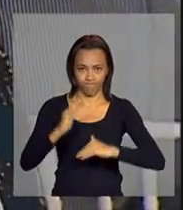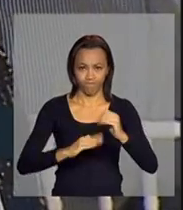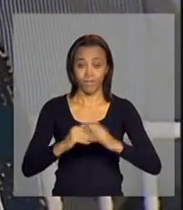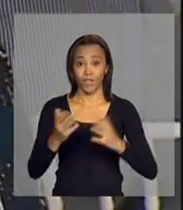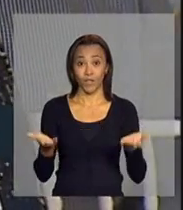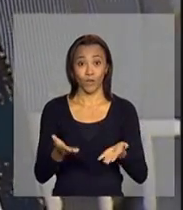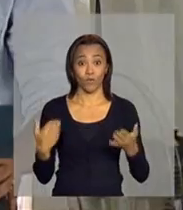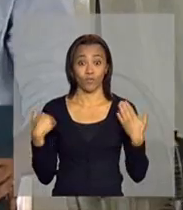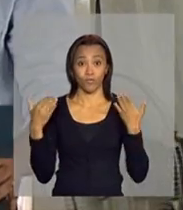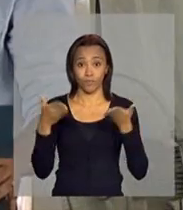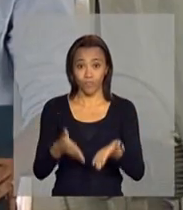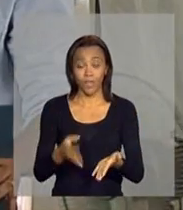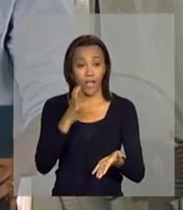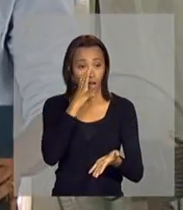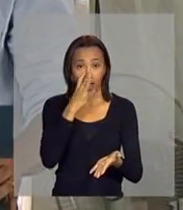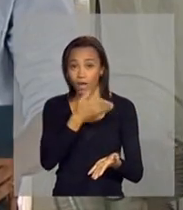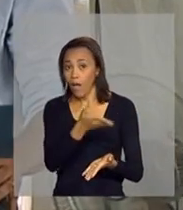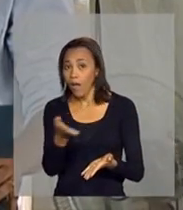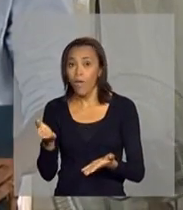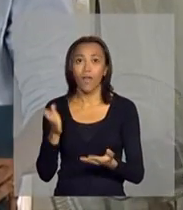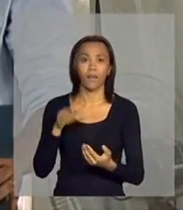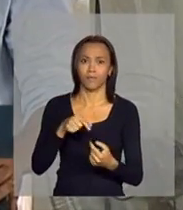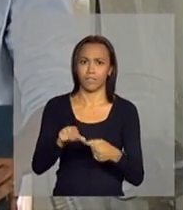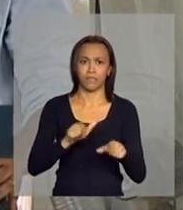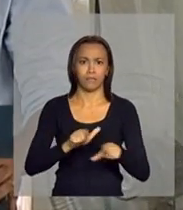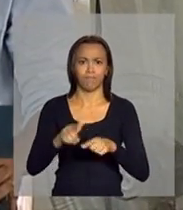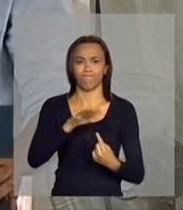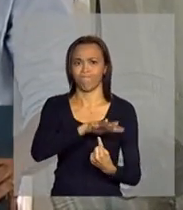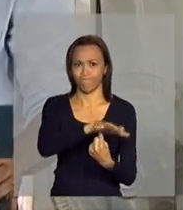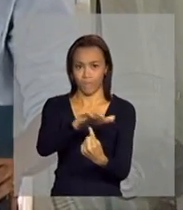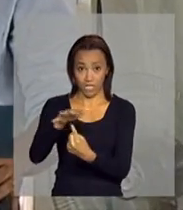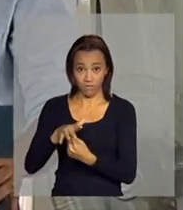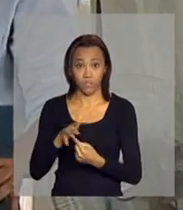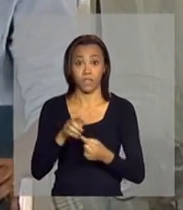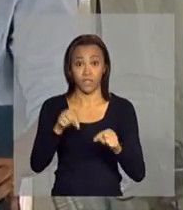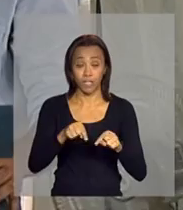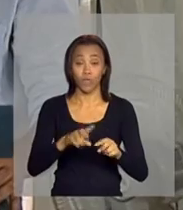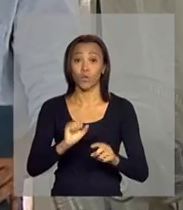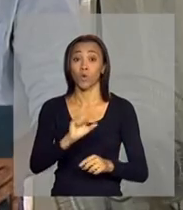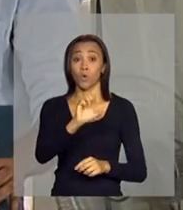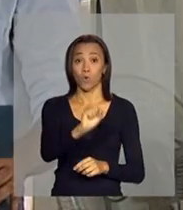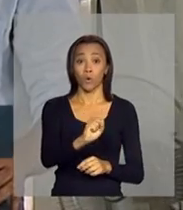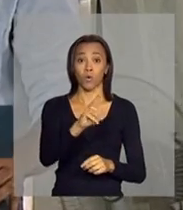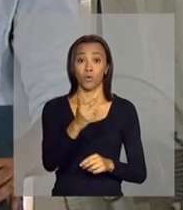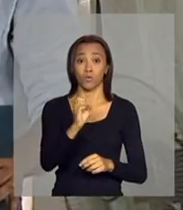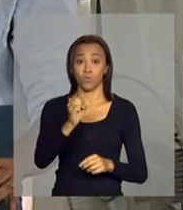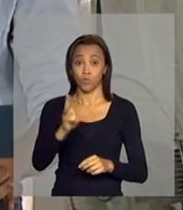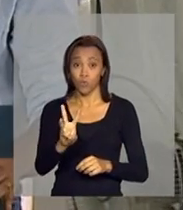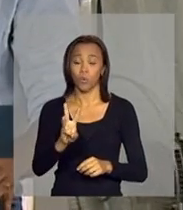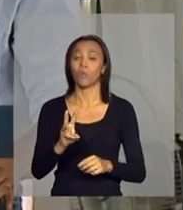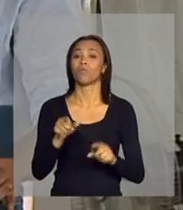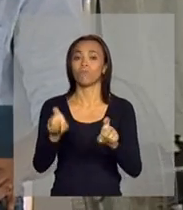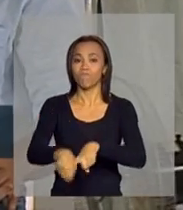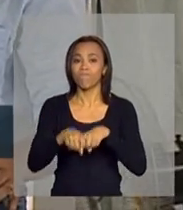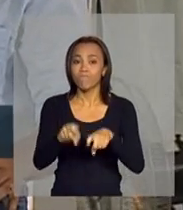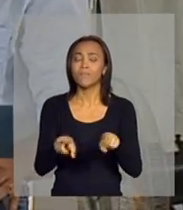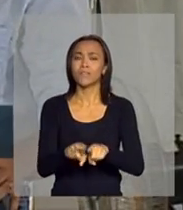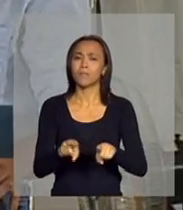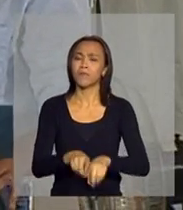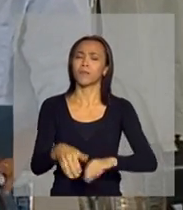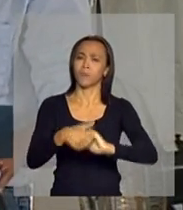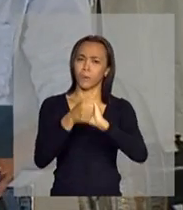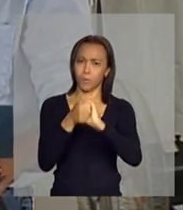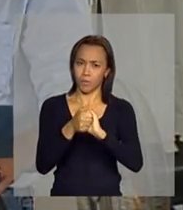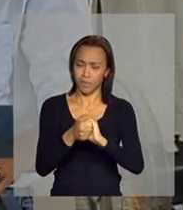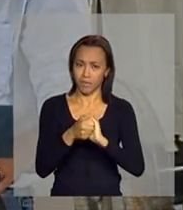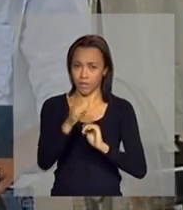este grande evento do agronegócio aqui em Cascavel, no Paraná, o nosso show rural. Cumprimentar também a